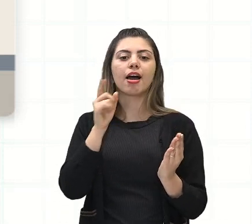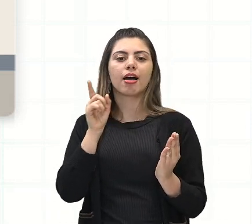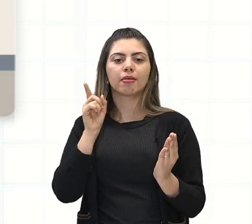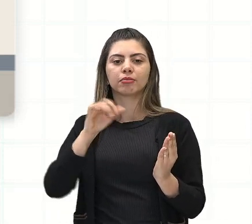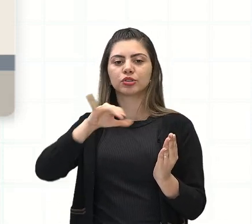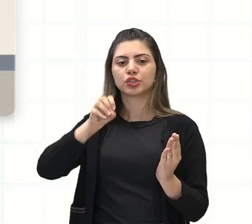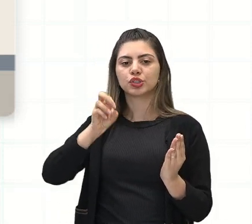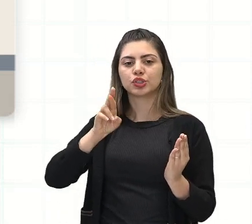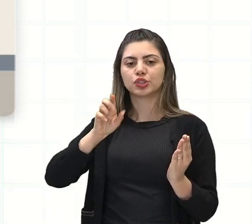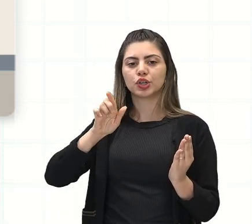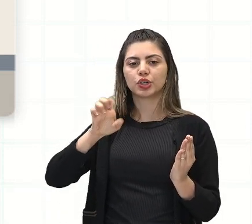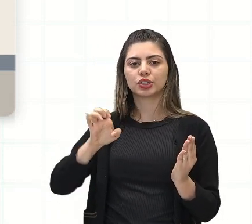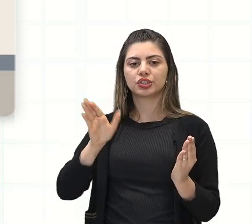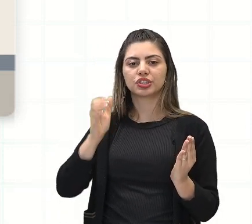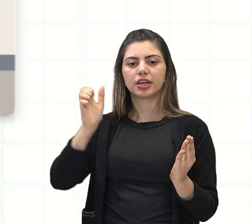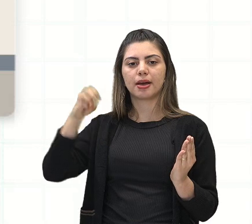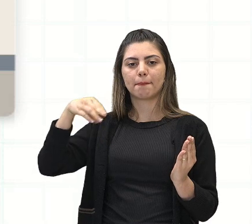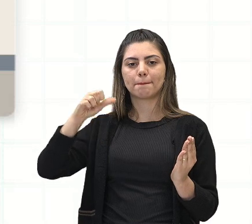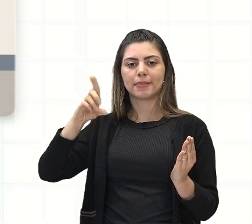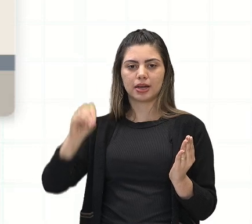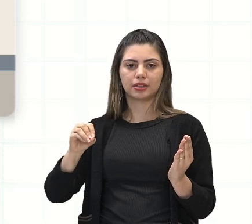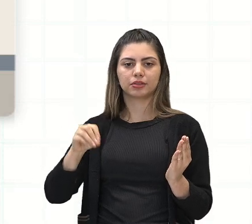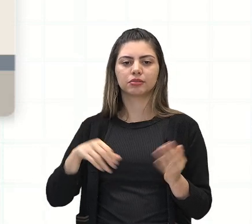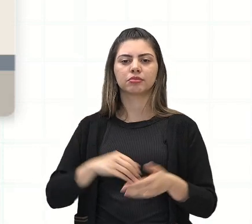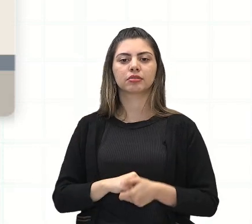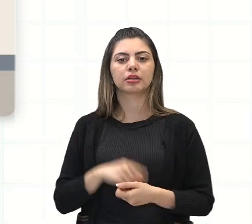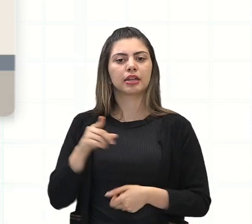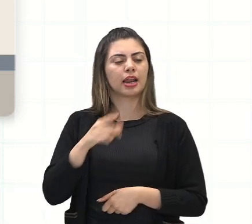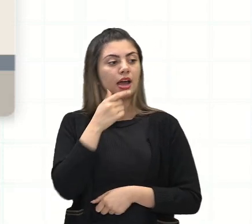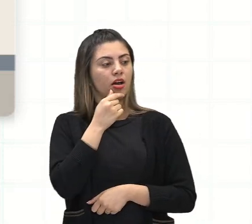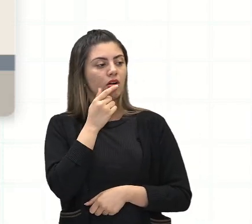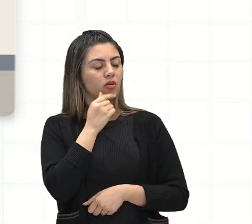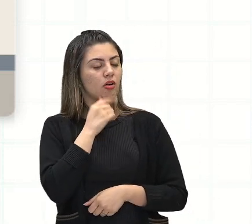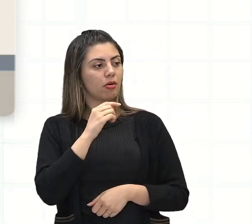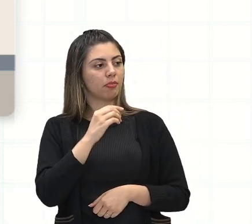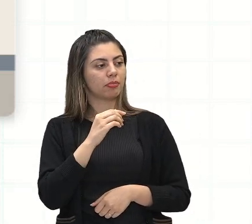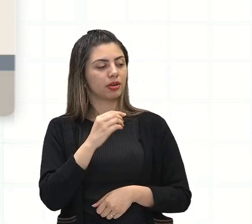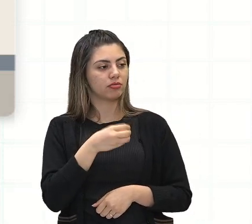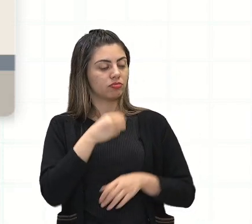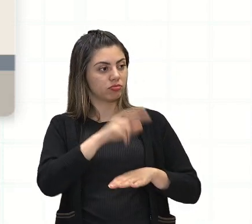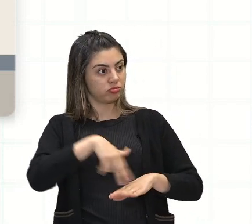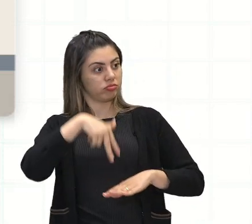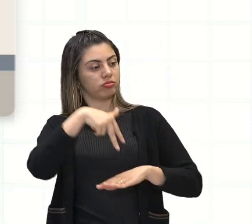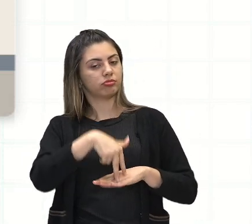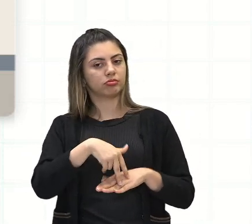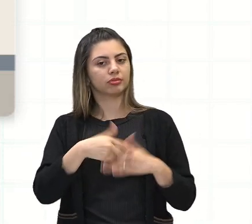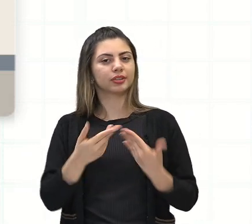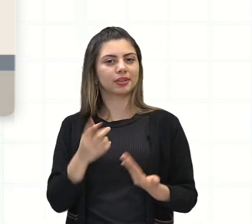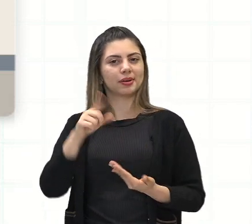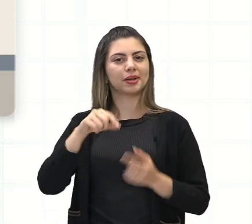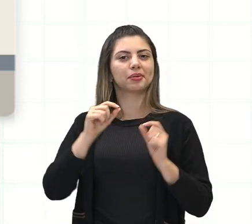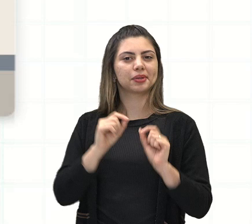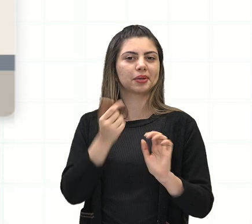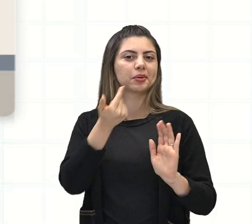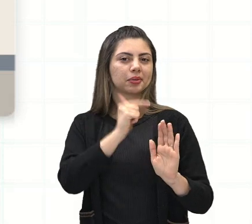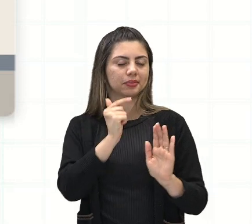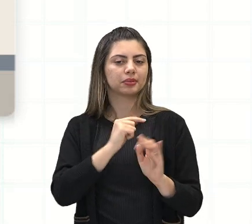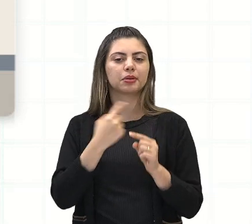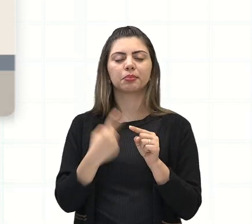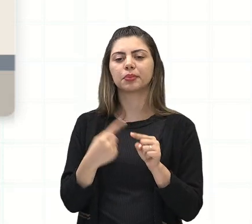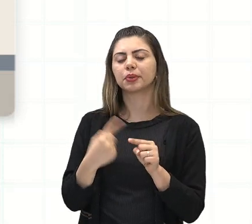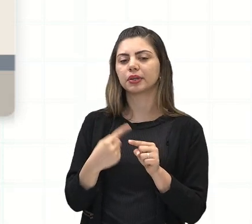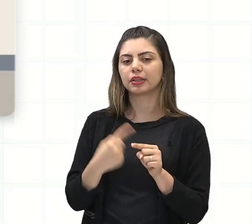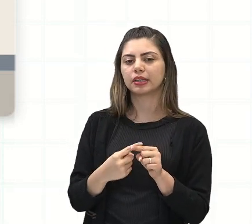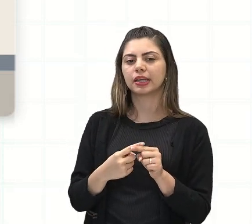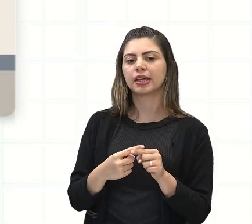Ele voltou dos mortos. A ideia aqui, tem buscando na tirinha o humor, né? É falar que